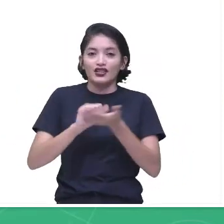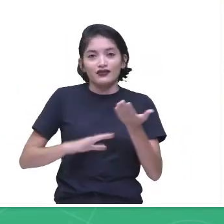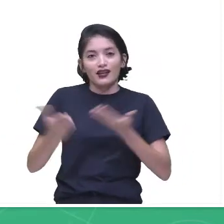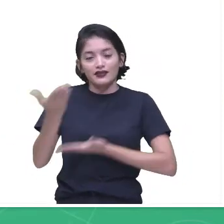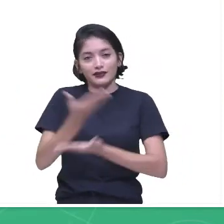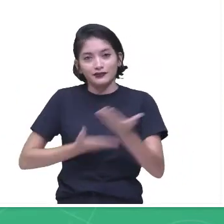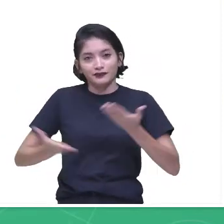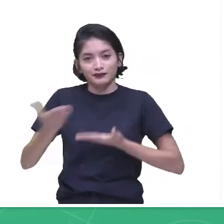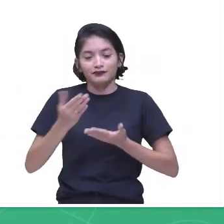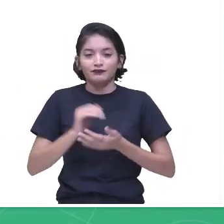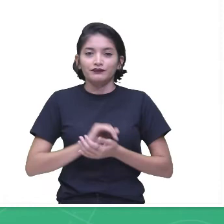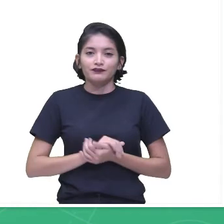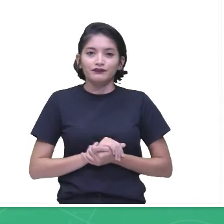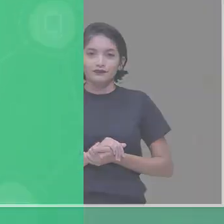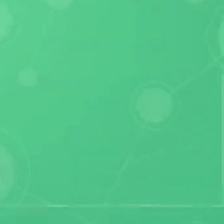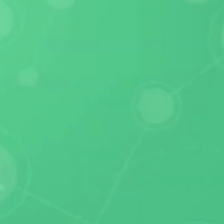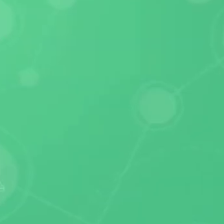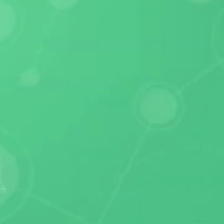local interativa.